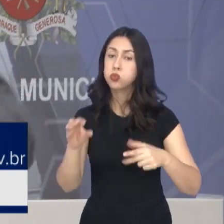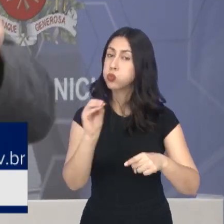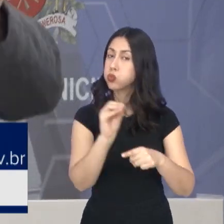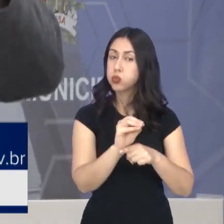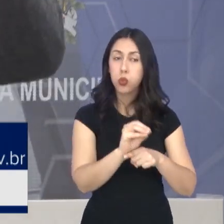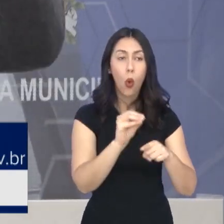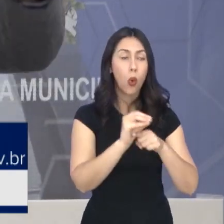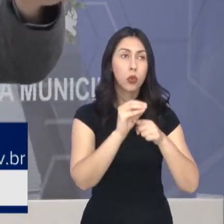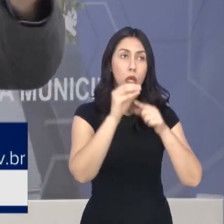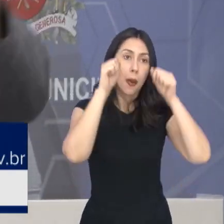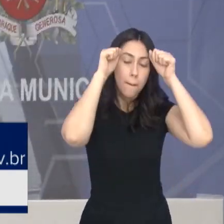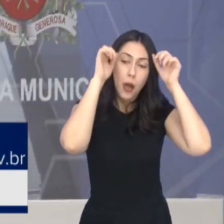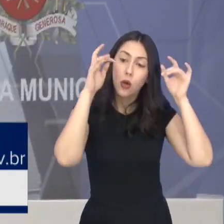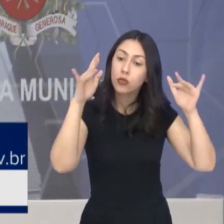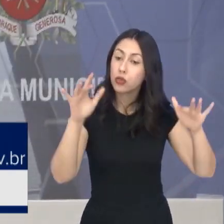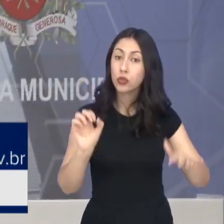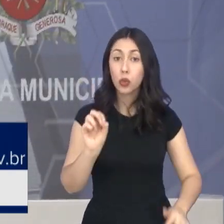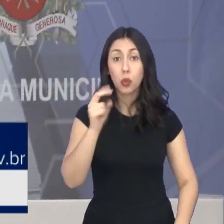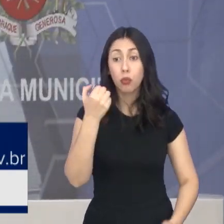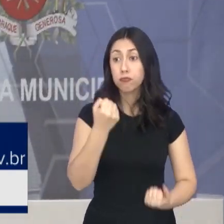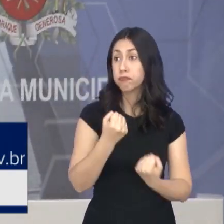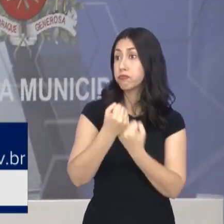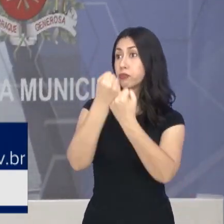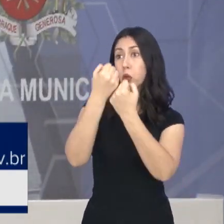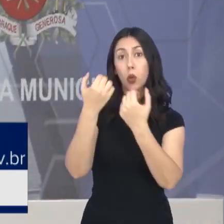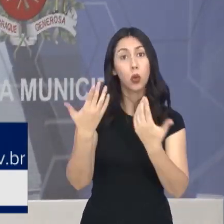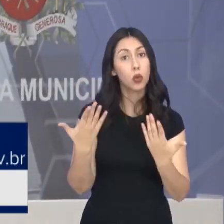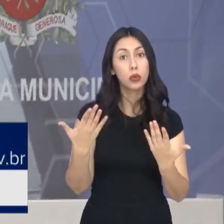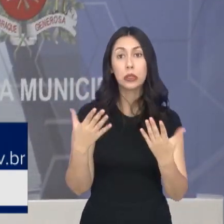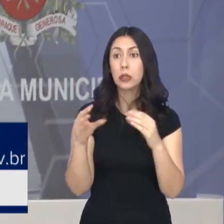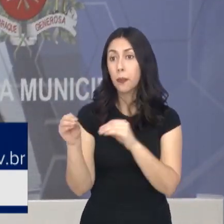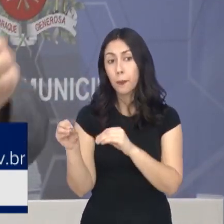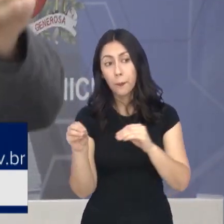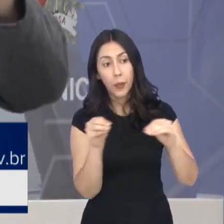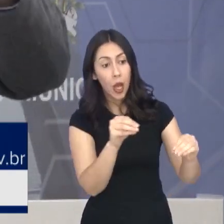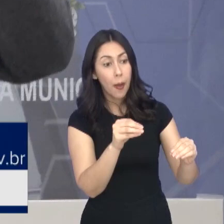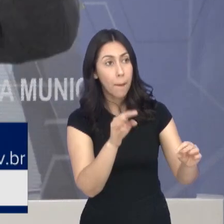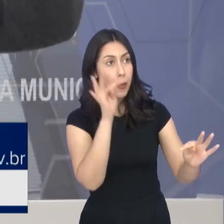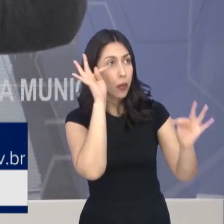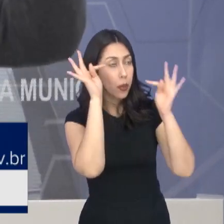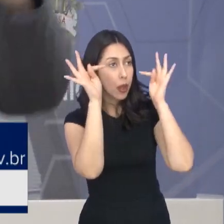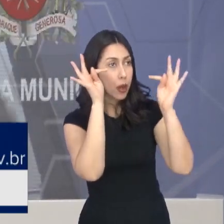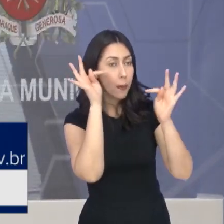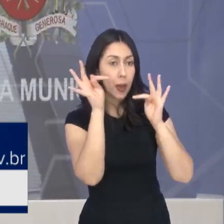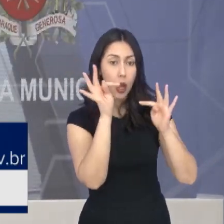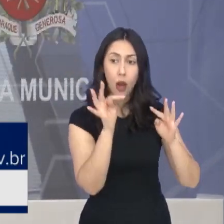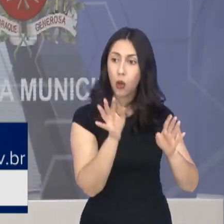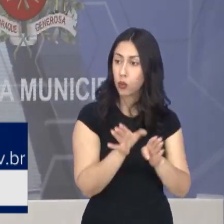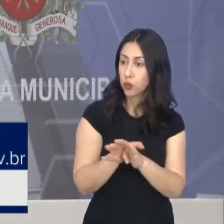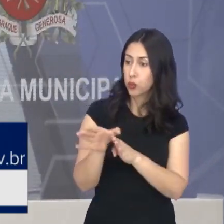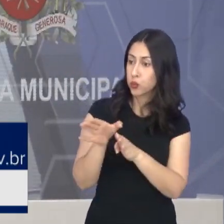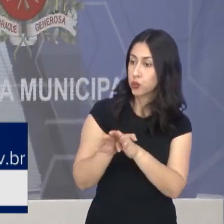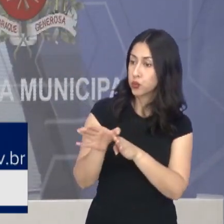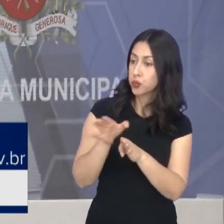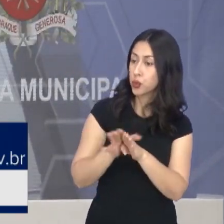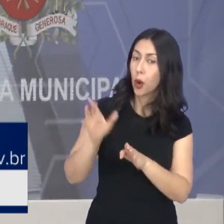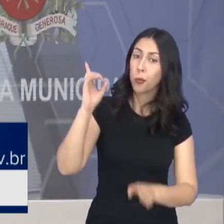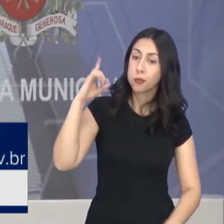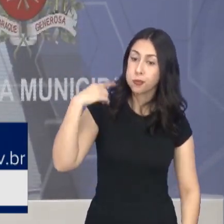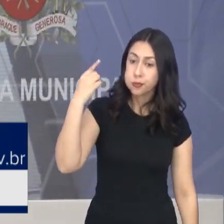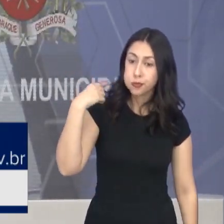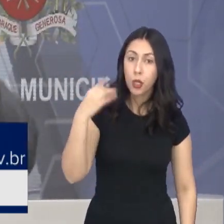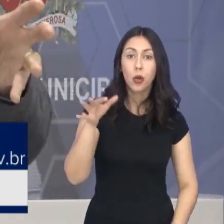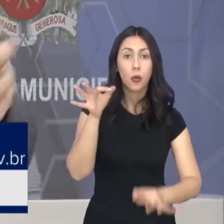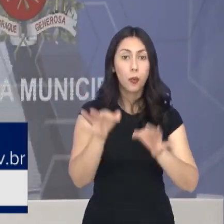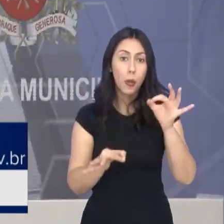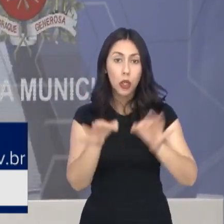ou simplesmente com apoio, né, encaminhar para uma terapia, encaminhar para um advogado especialista para que possa entrar na